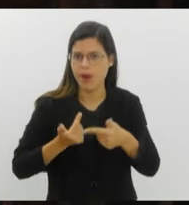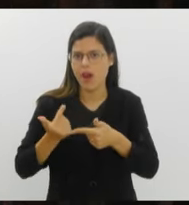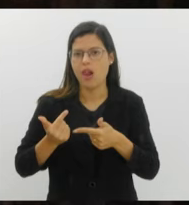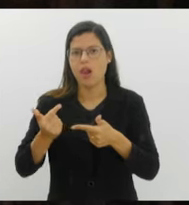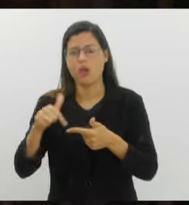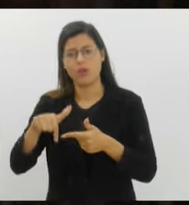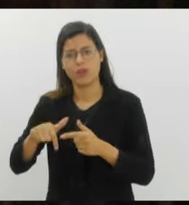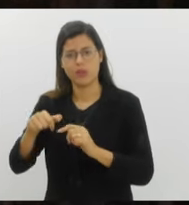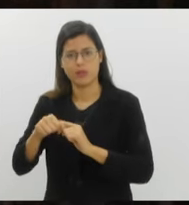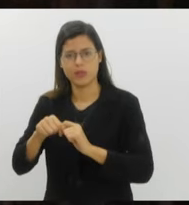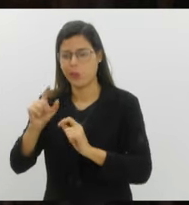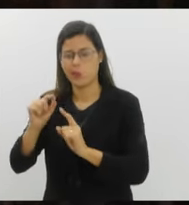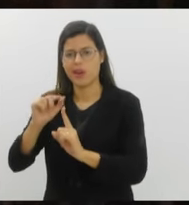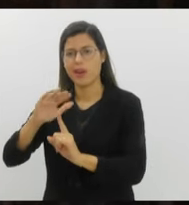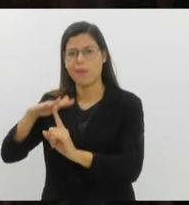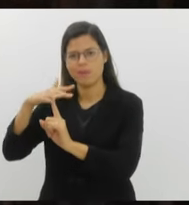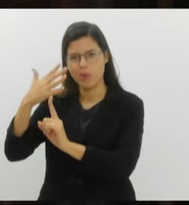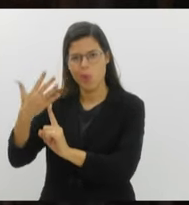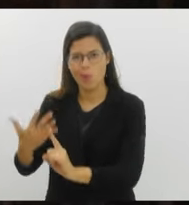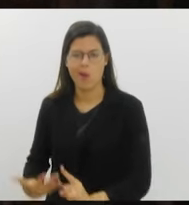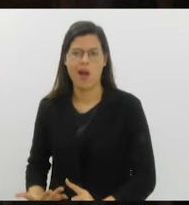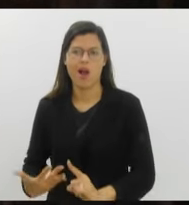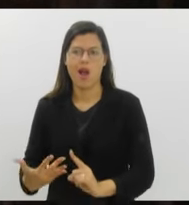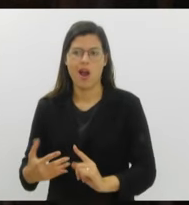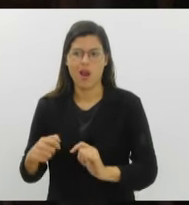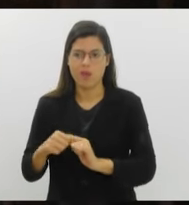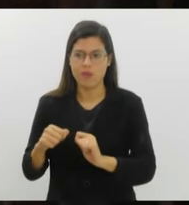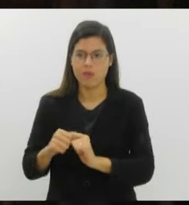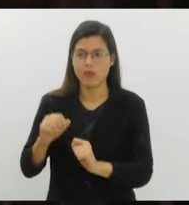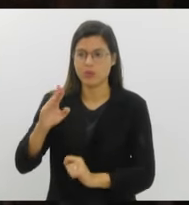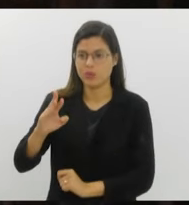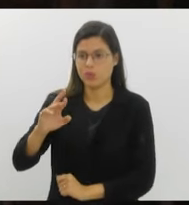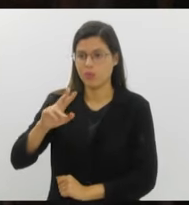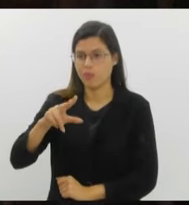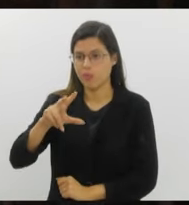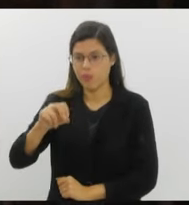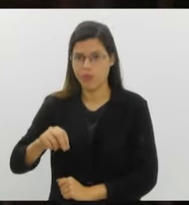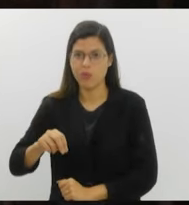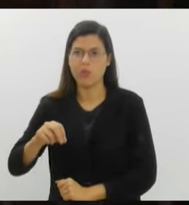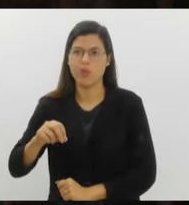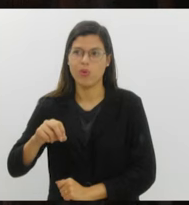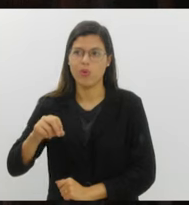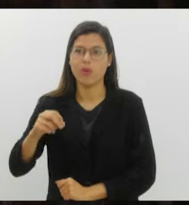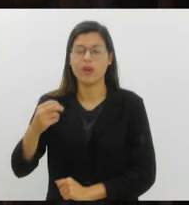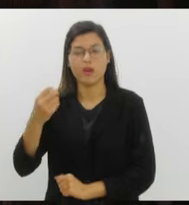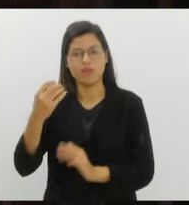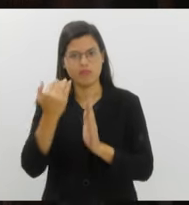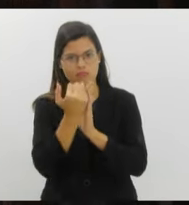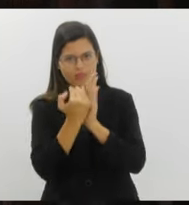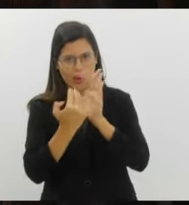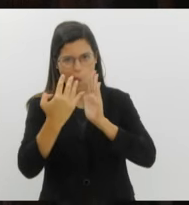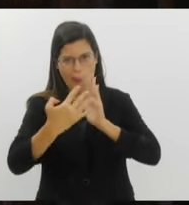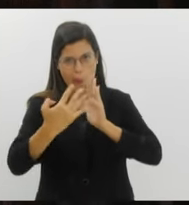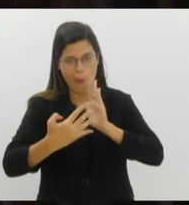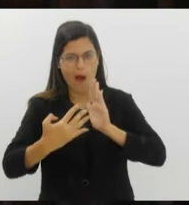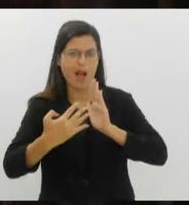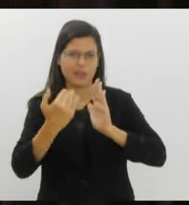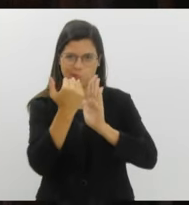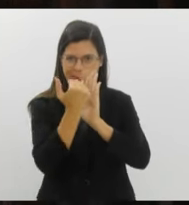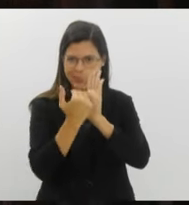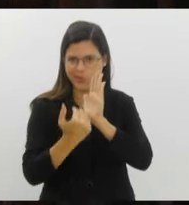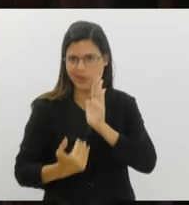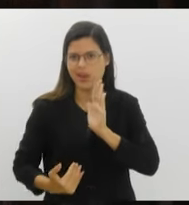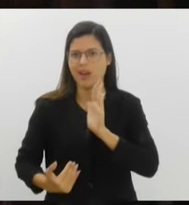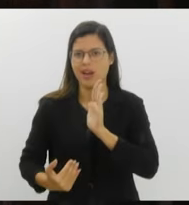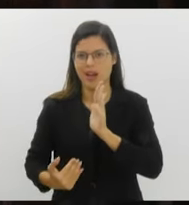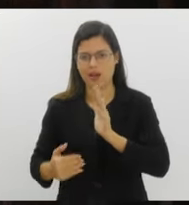deputado de fora da cidade mais votado no município, ficando em quarto lugar com 4.300 votos, E é um município que hoje